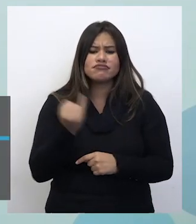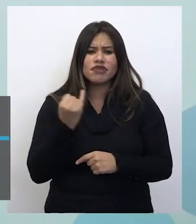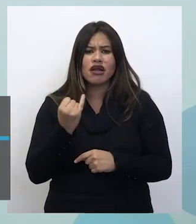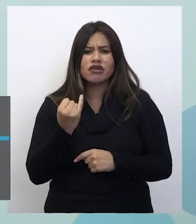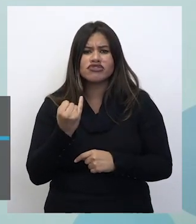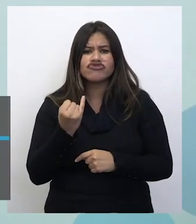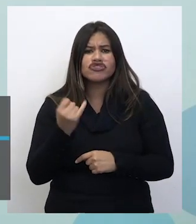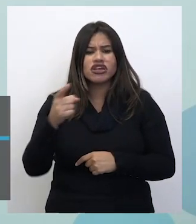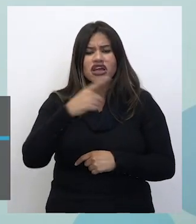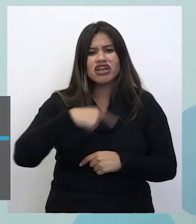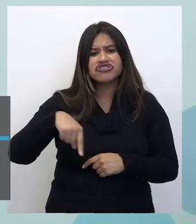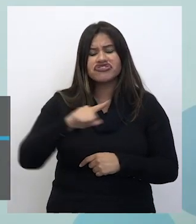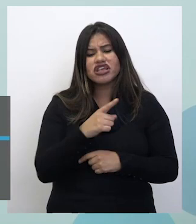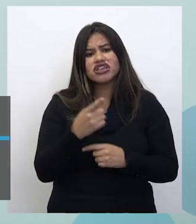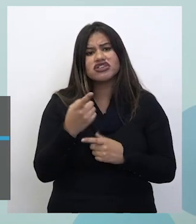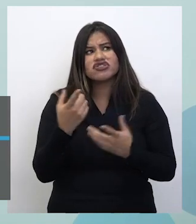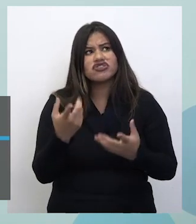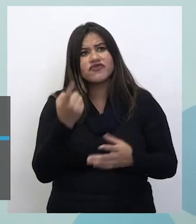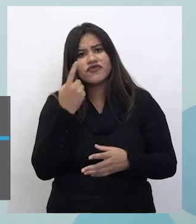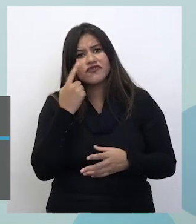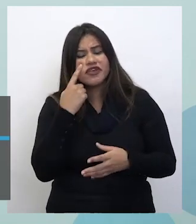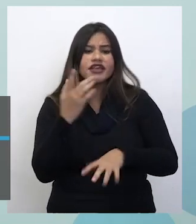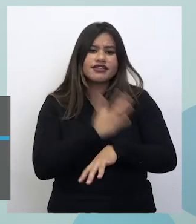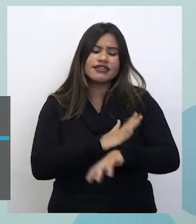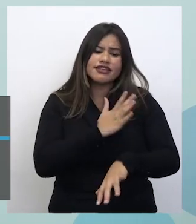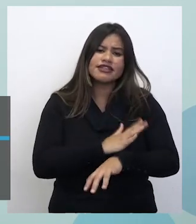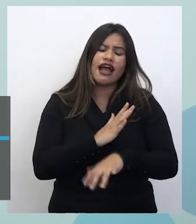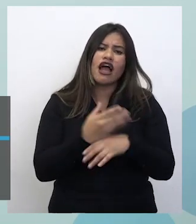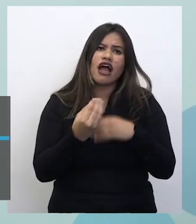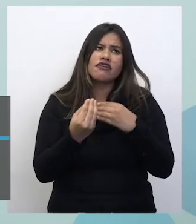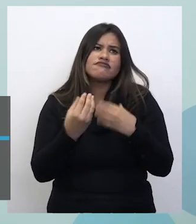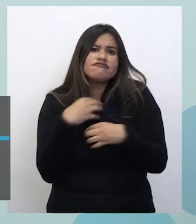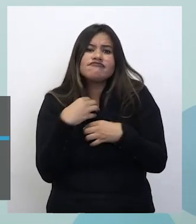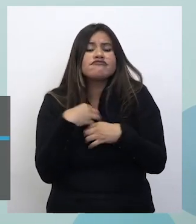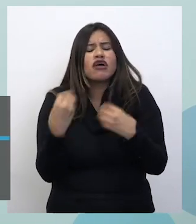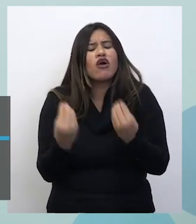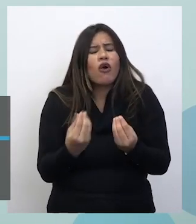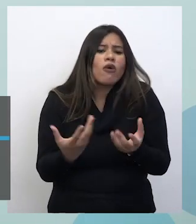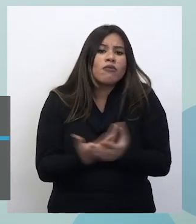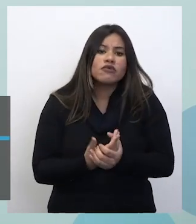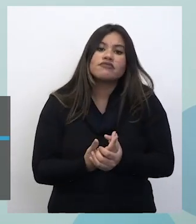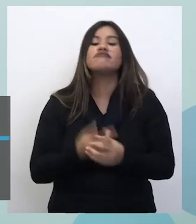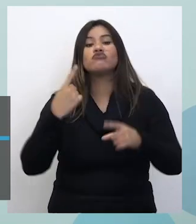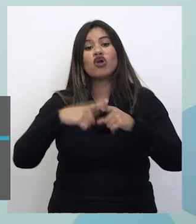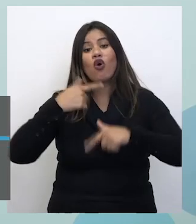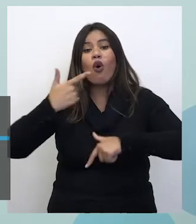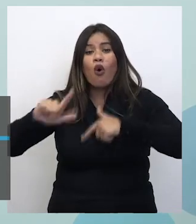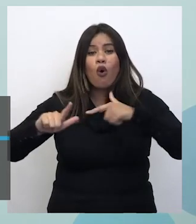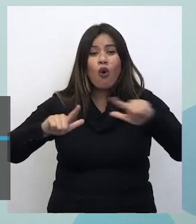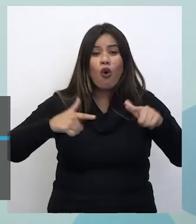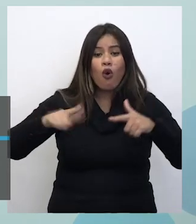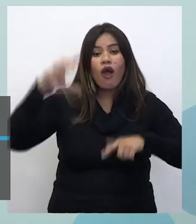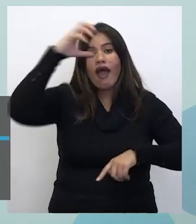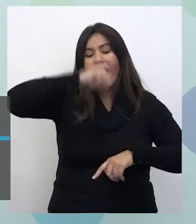compartilha essas nossas práticas e como a gente tem exercitado essas competências socioemocionais? Porque o outro também aprende